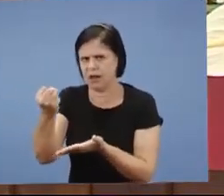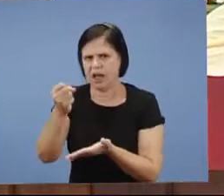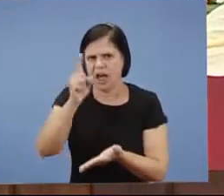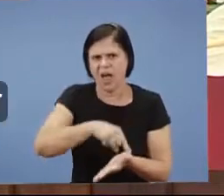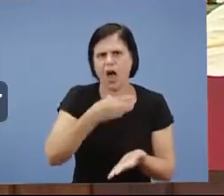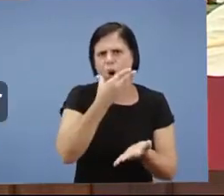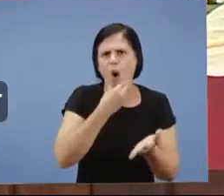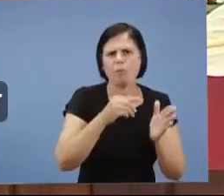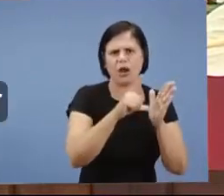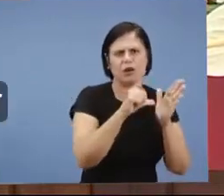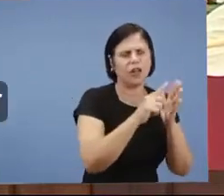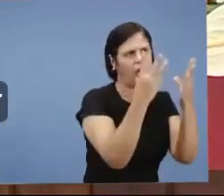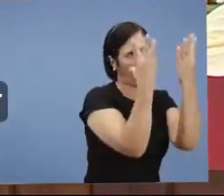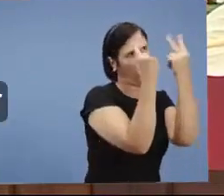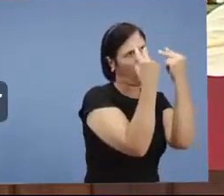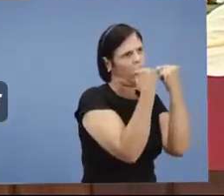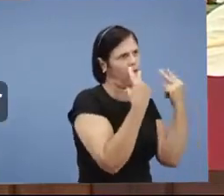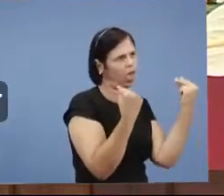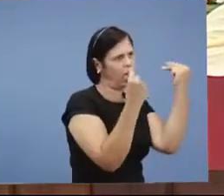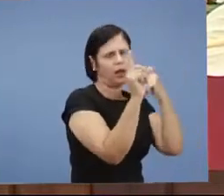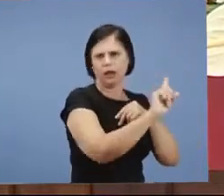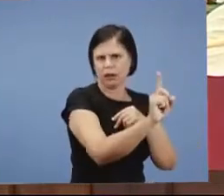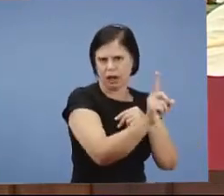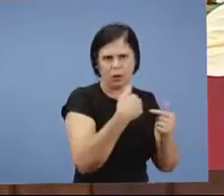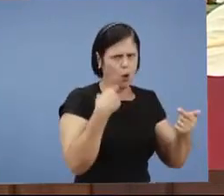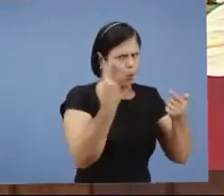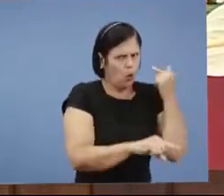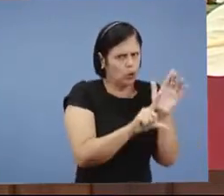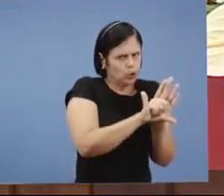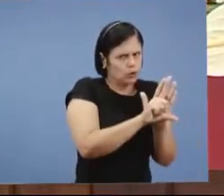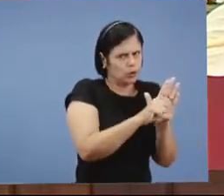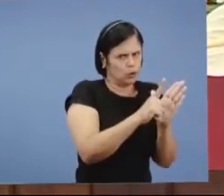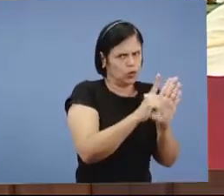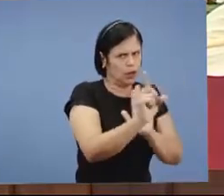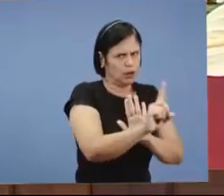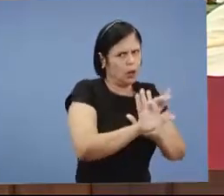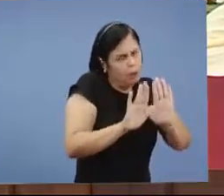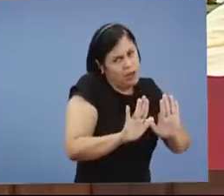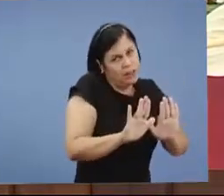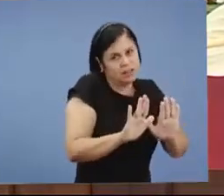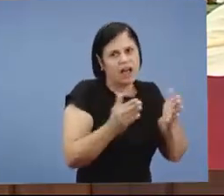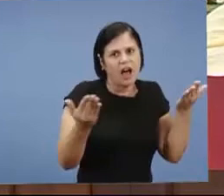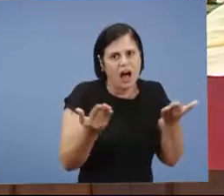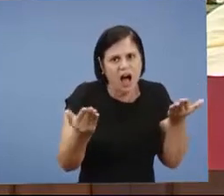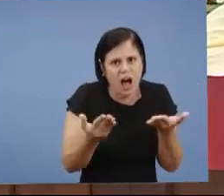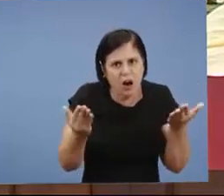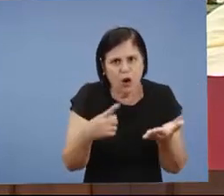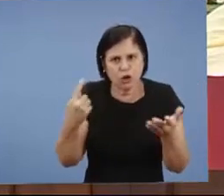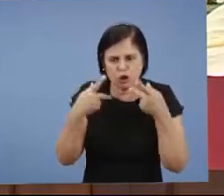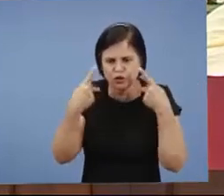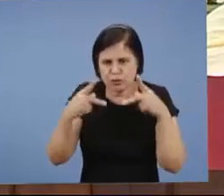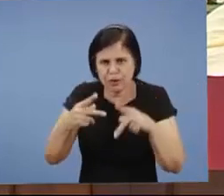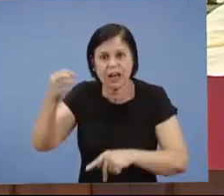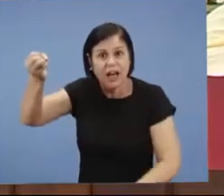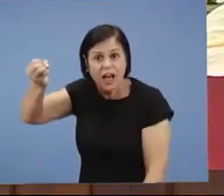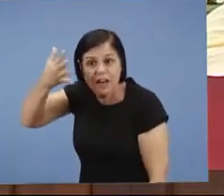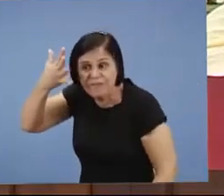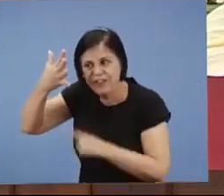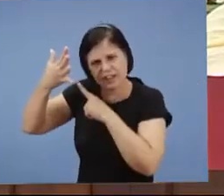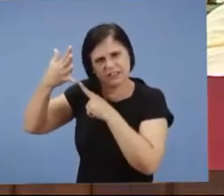Calvino, Lutero, não é que eu tenha nada contra Calvino e Lutero, para a época está tudo certo, mas aquilo que está sendo pregado